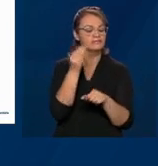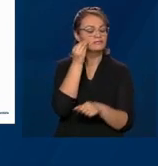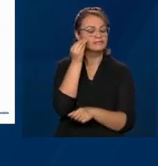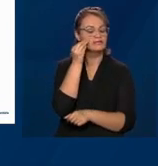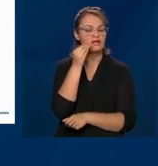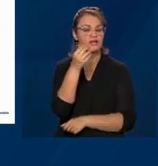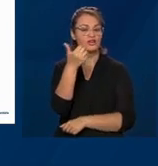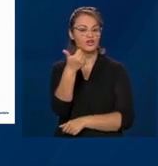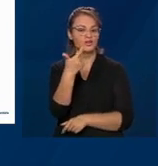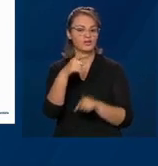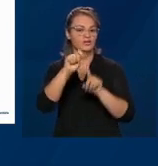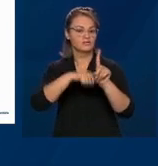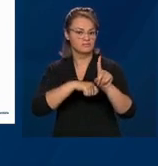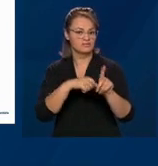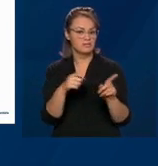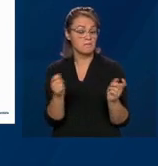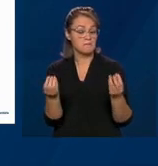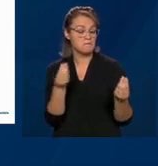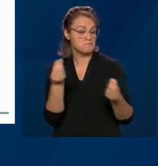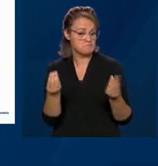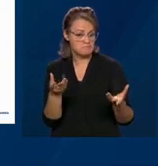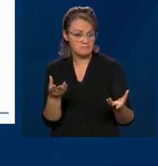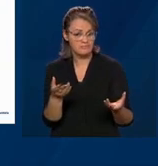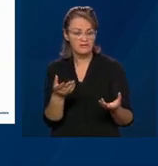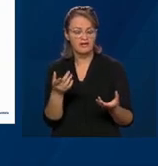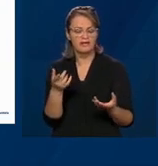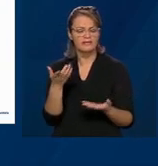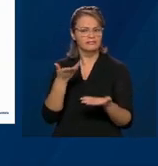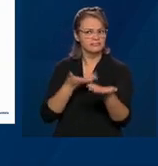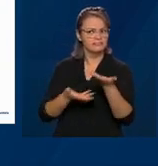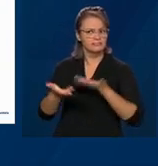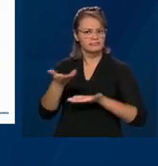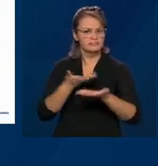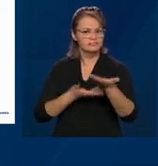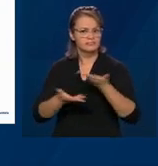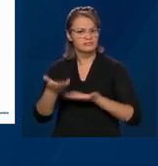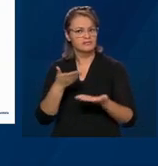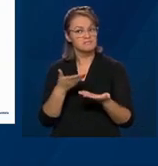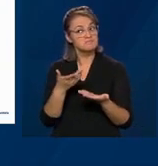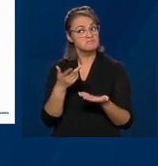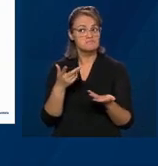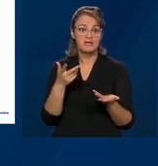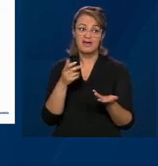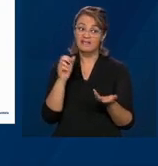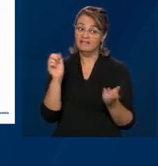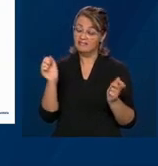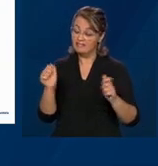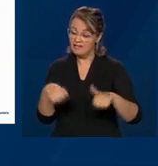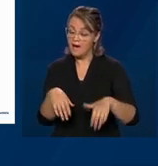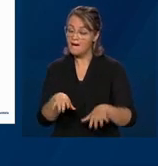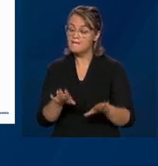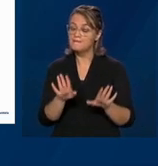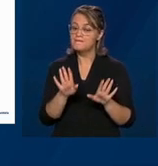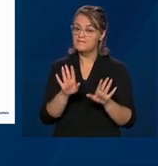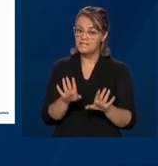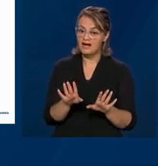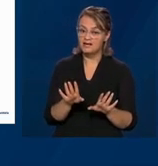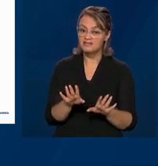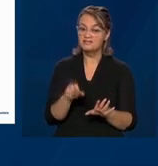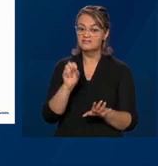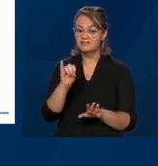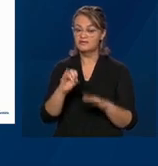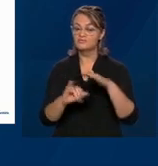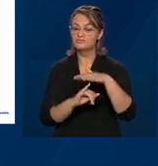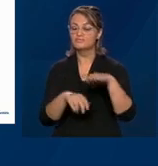meses. Nas nossas negociações, a gente entendeu que isso seria possível se o